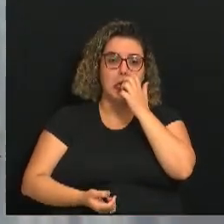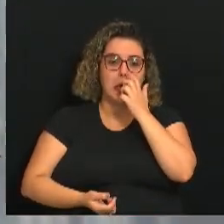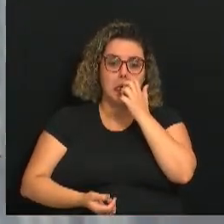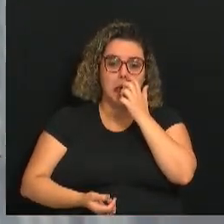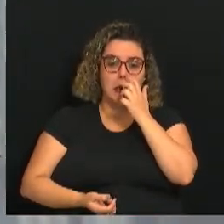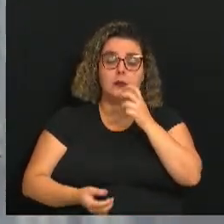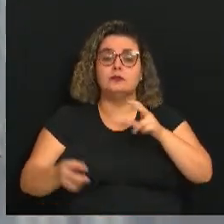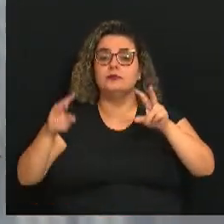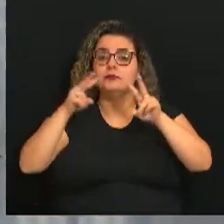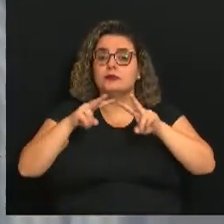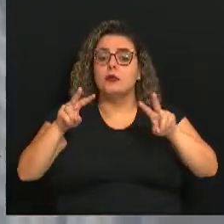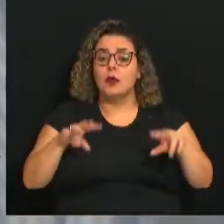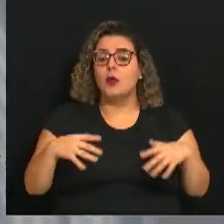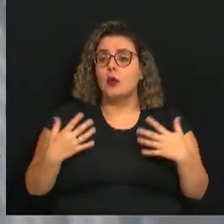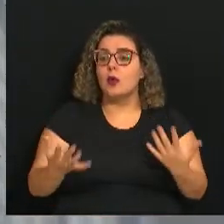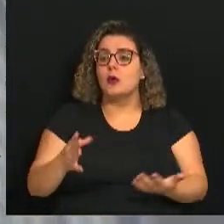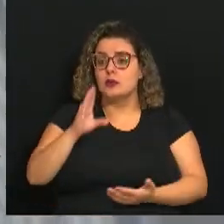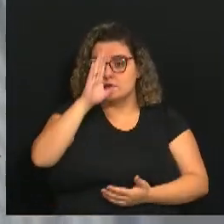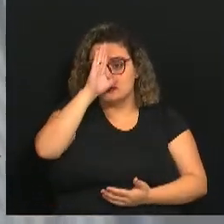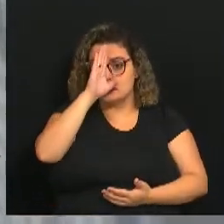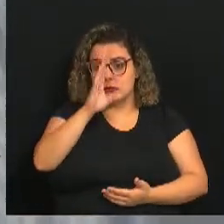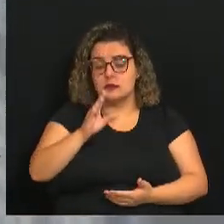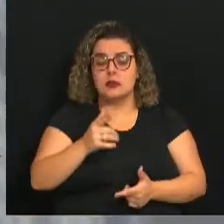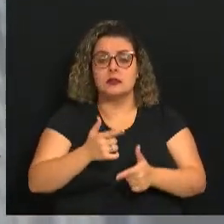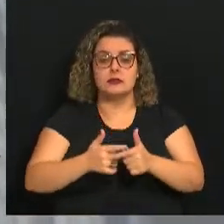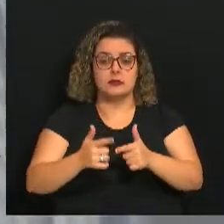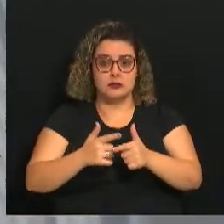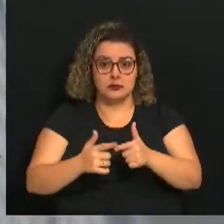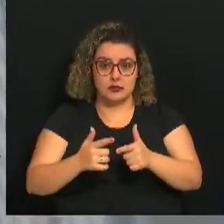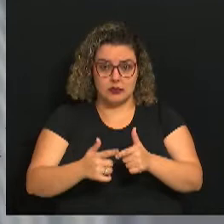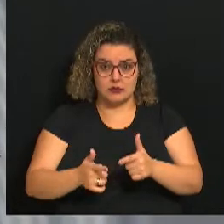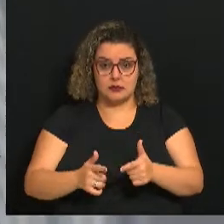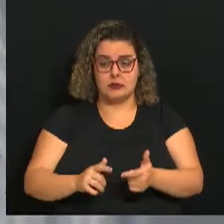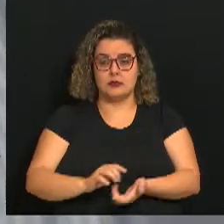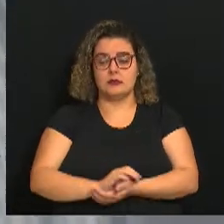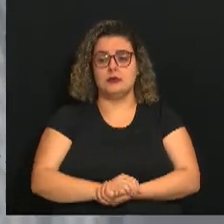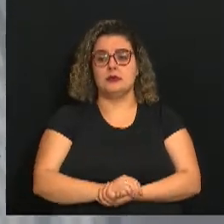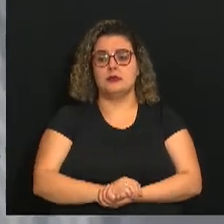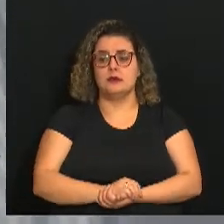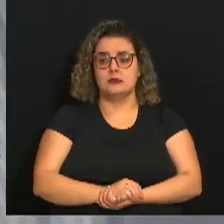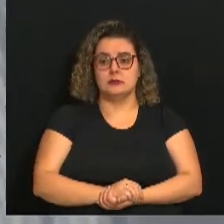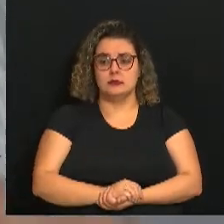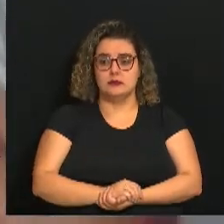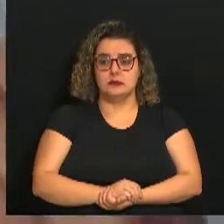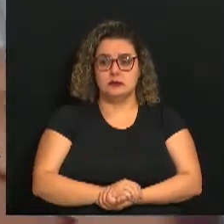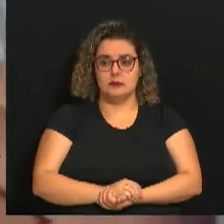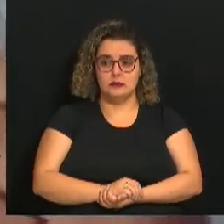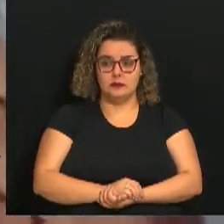principais problemas, né, que vocês têm enfrentado com essa política de terceirização,